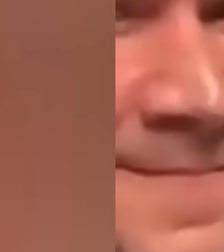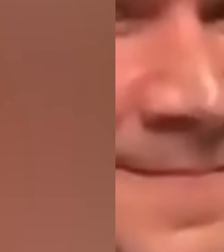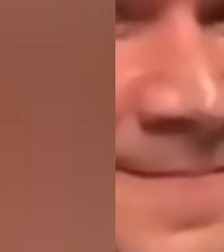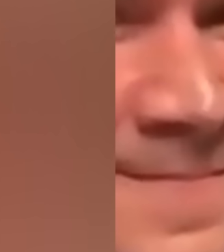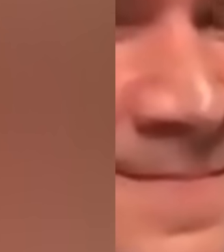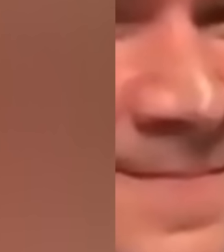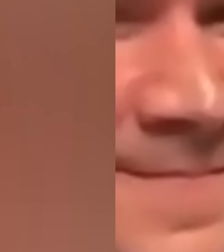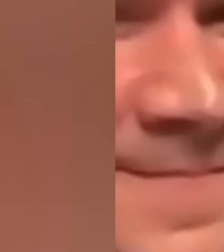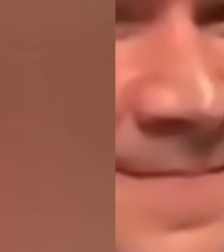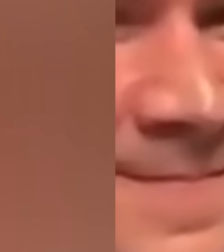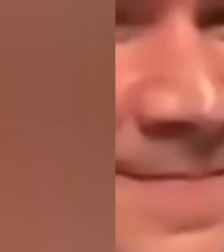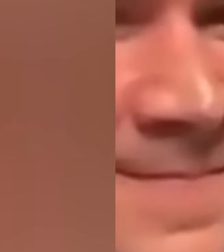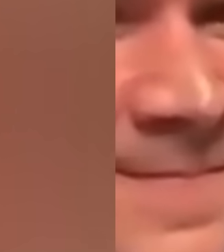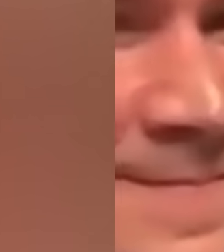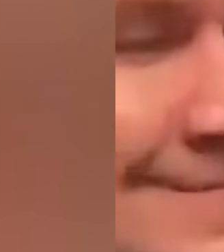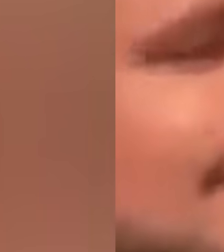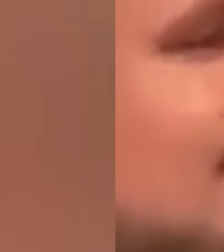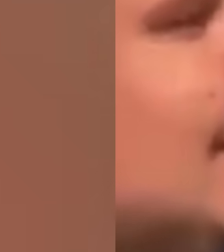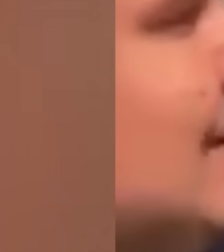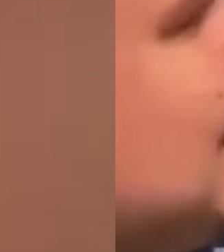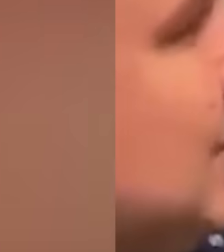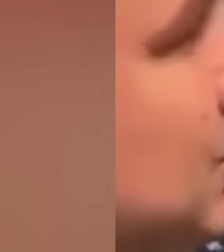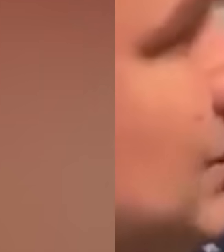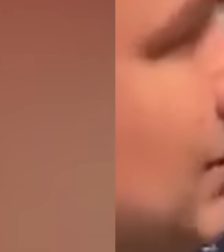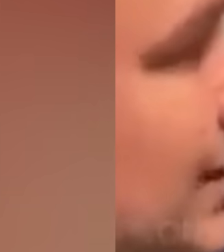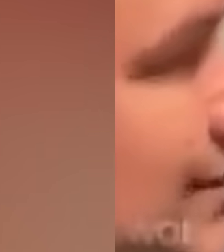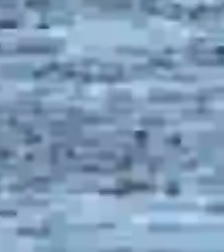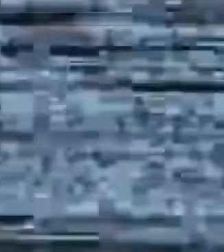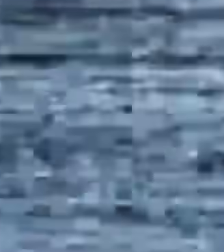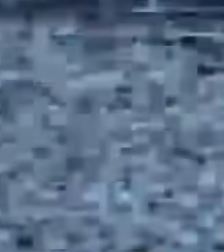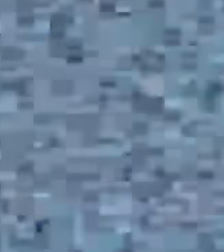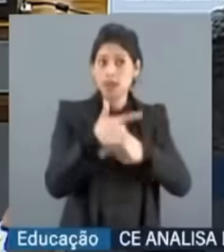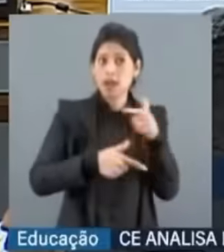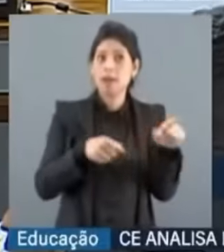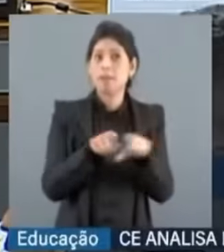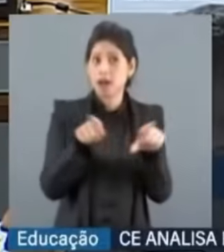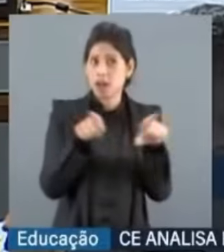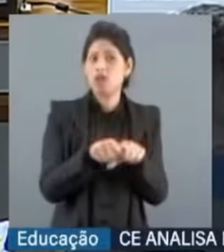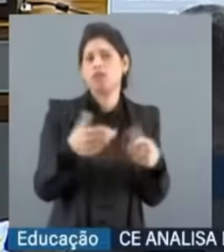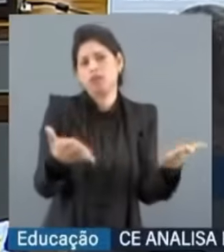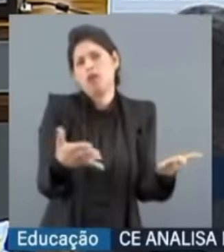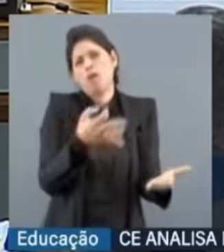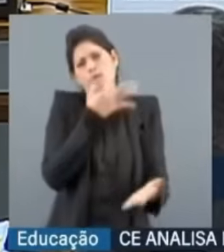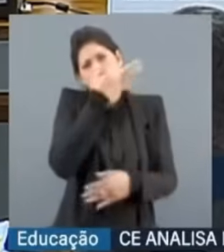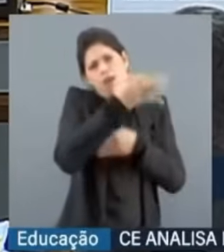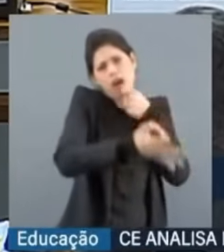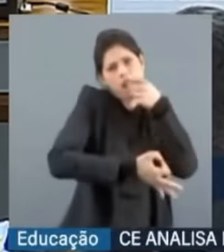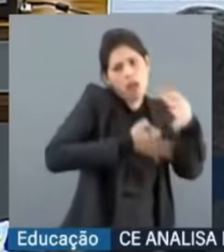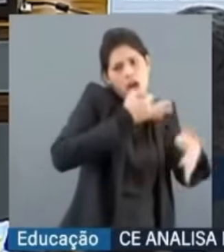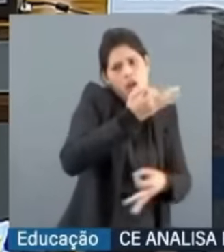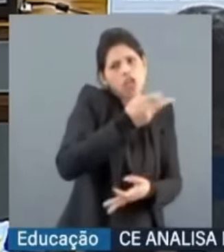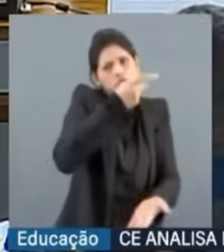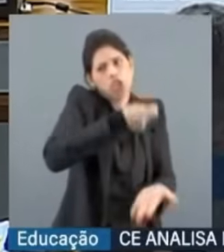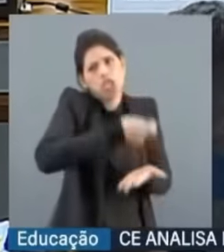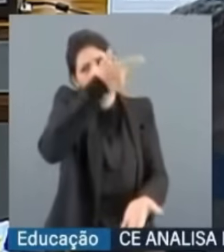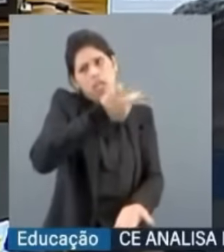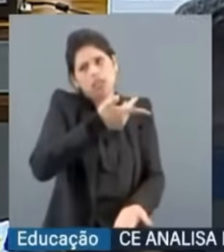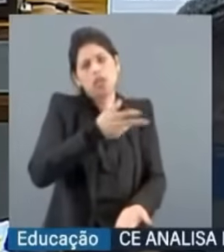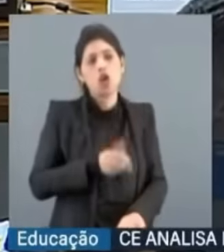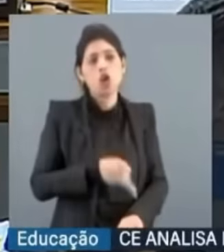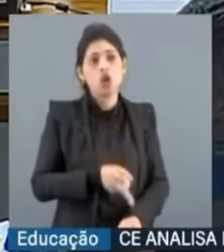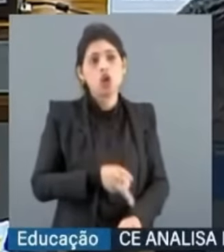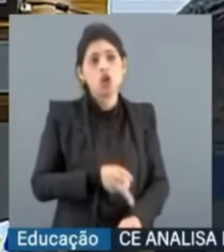outros parlamentares, nós queremos chegar à verdade, isso é que importa para o Brasil. Está fazendo um bom trabalho. Então, a gente tem que ficar, assim, tipo, até